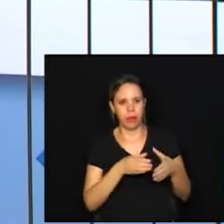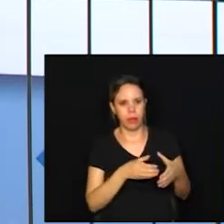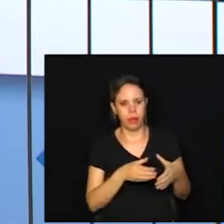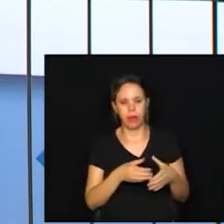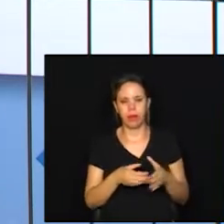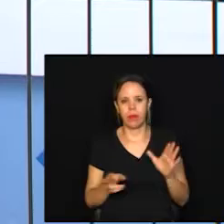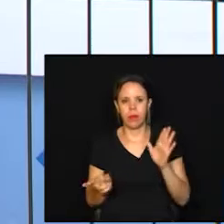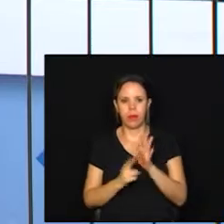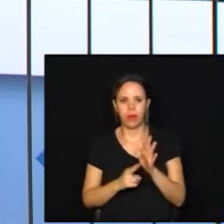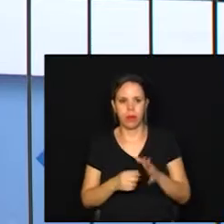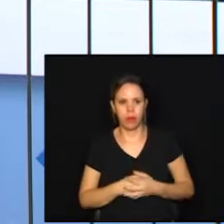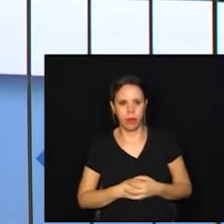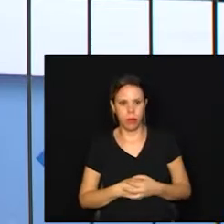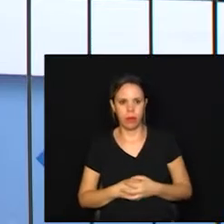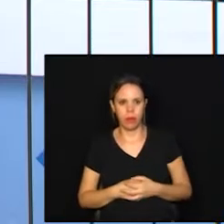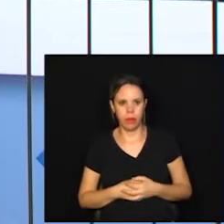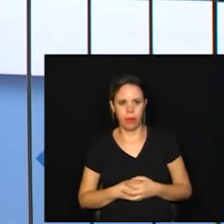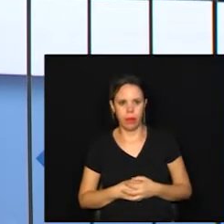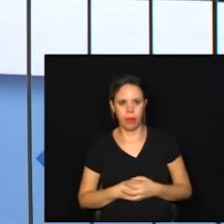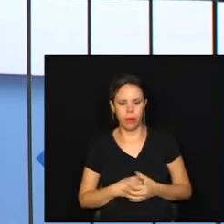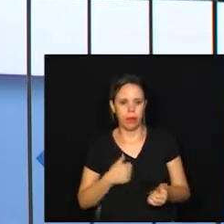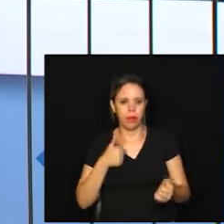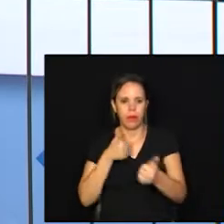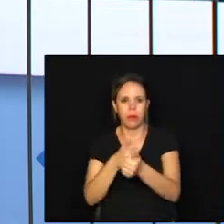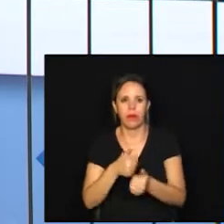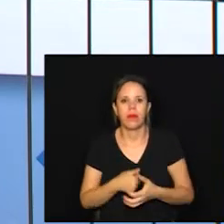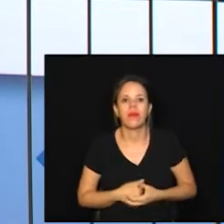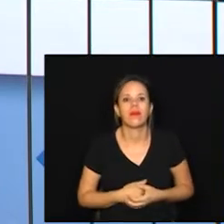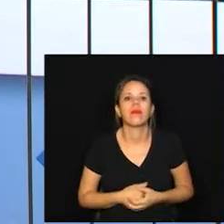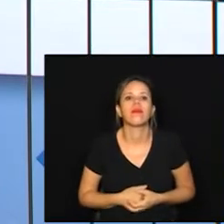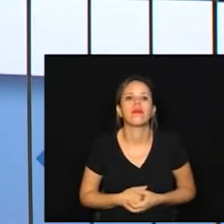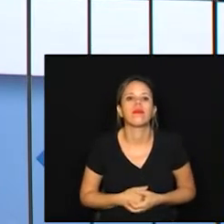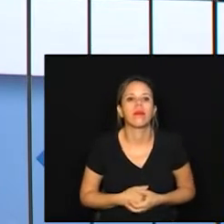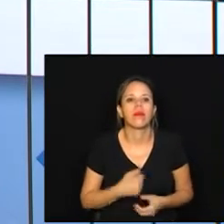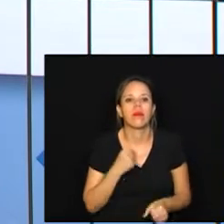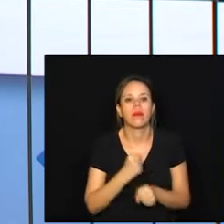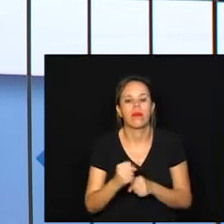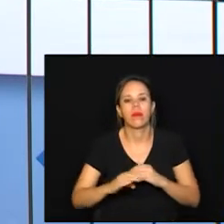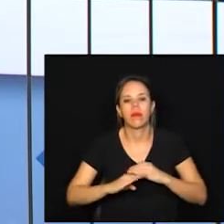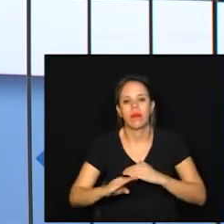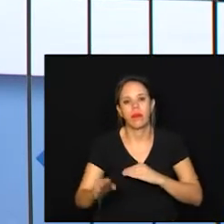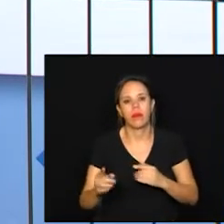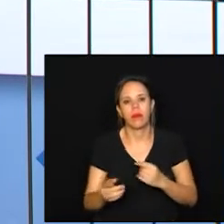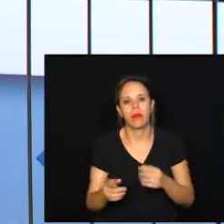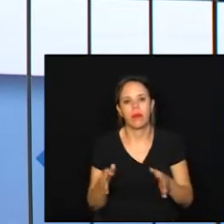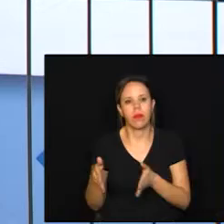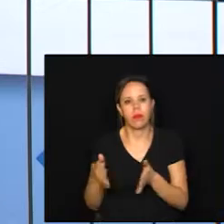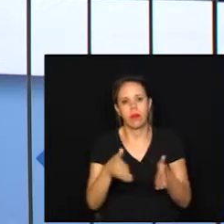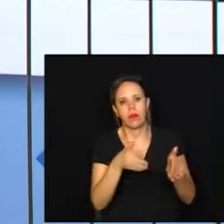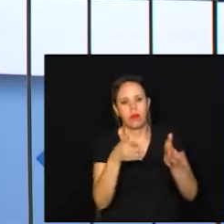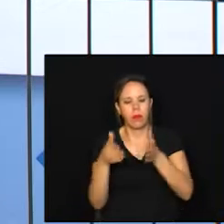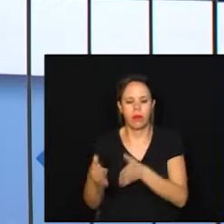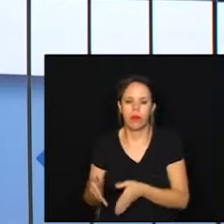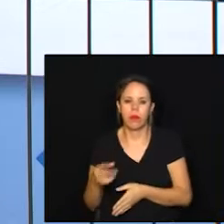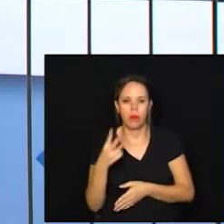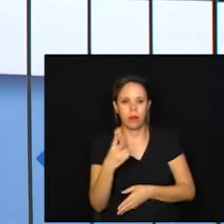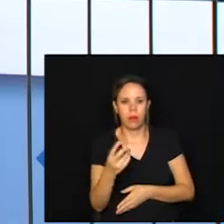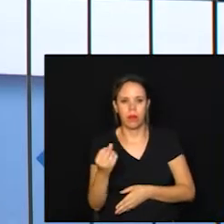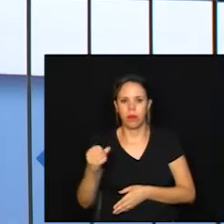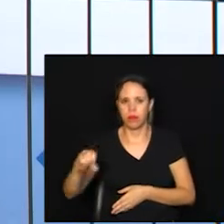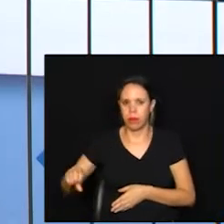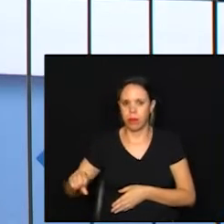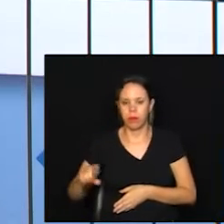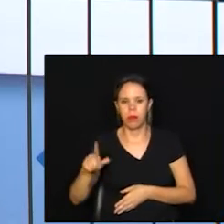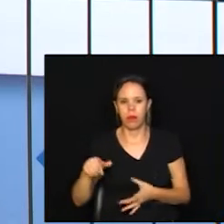de representação para acompanhar a pavimentação de uma estrada municipal, que é a 209,